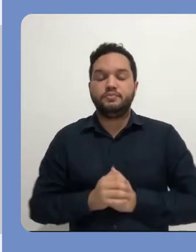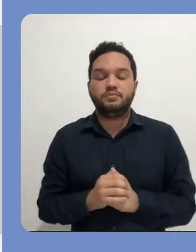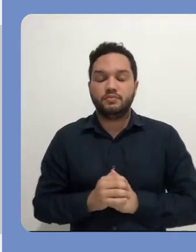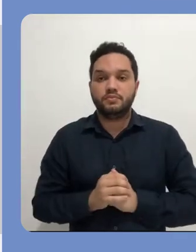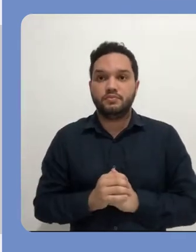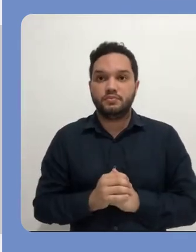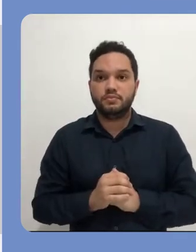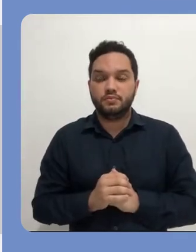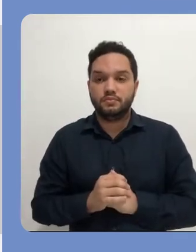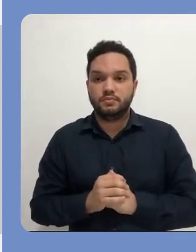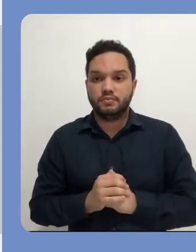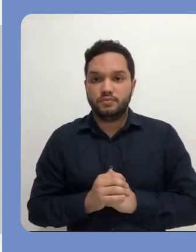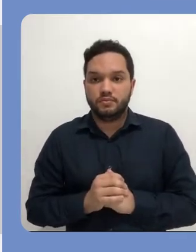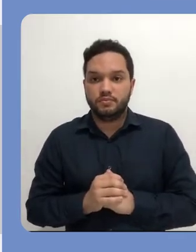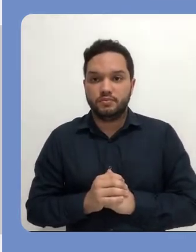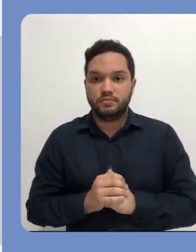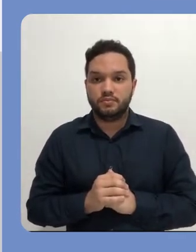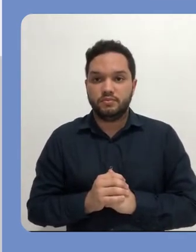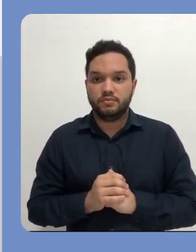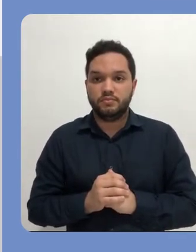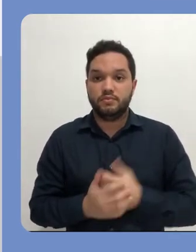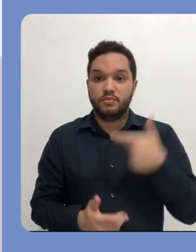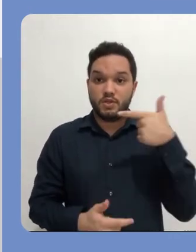você a respeito disso.